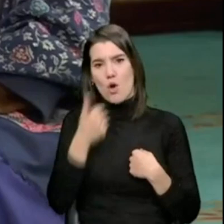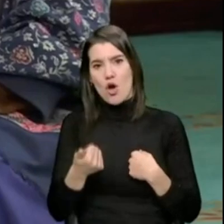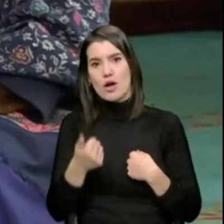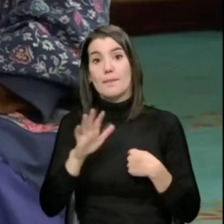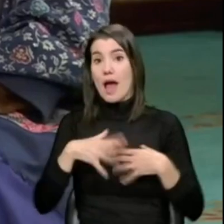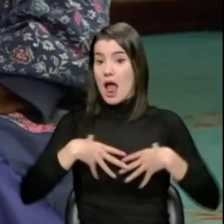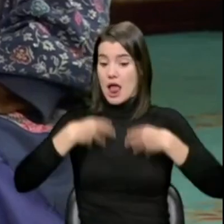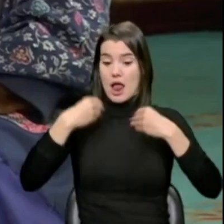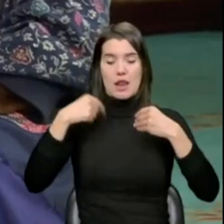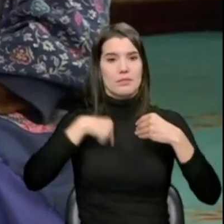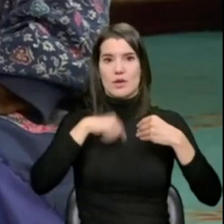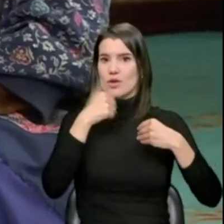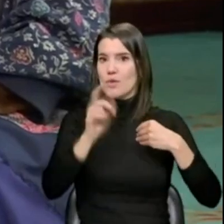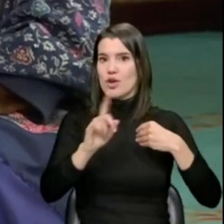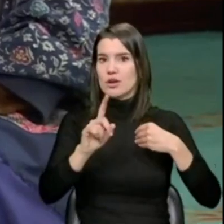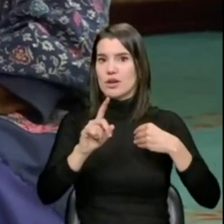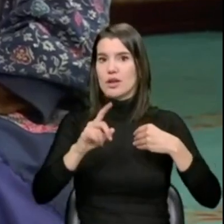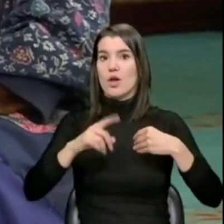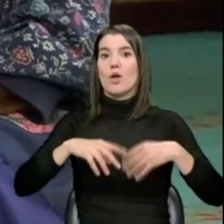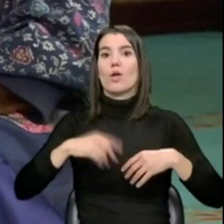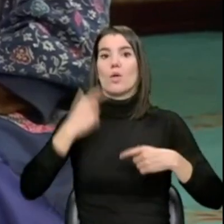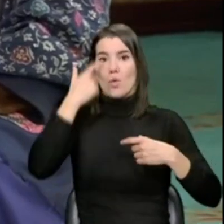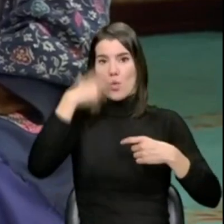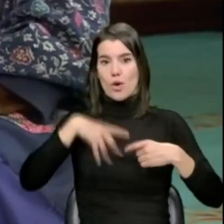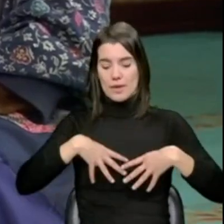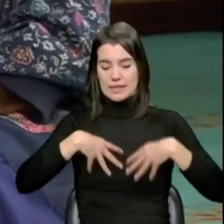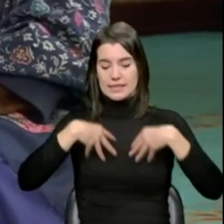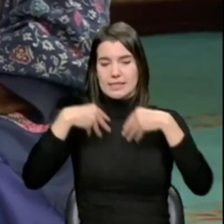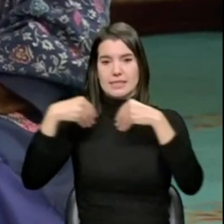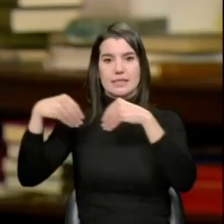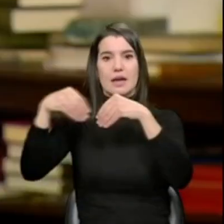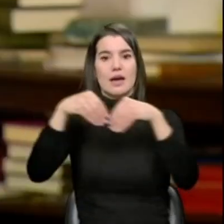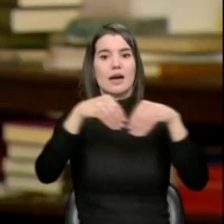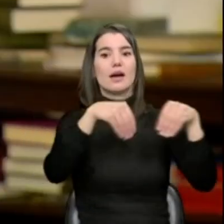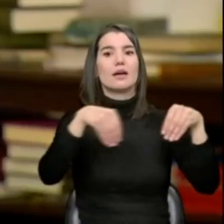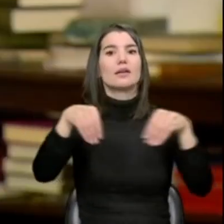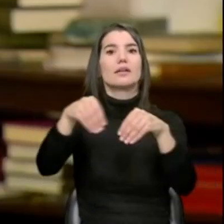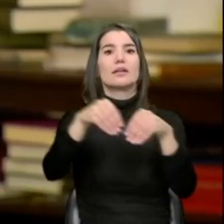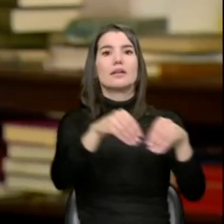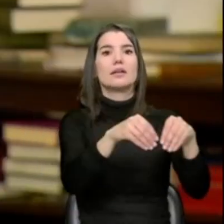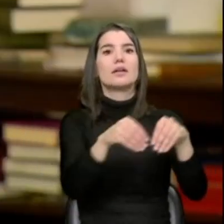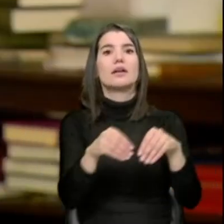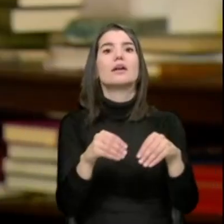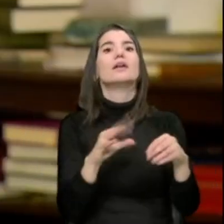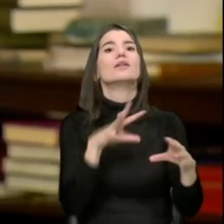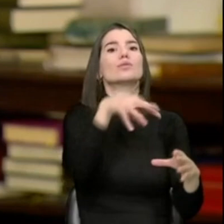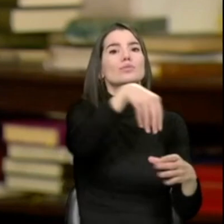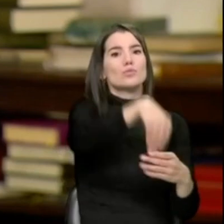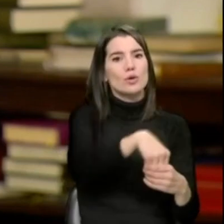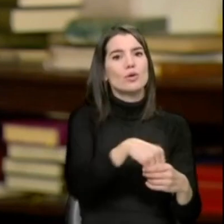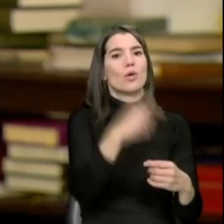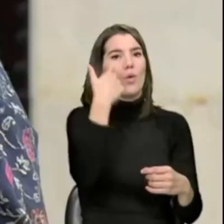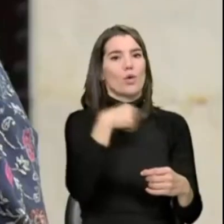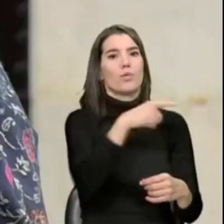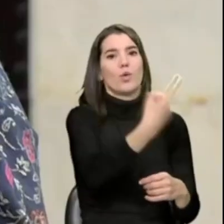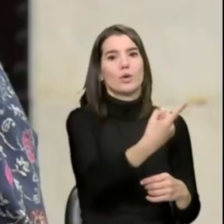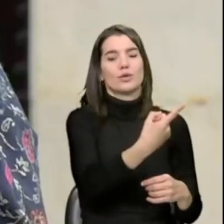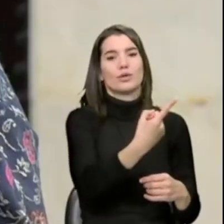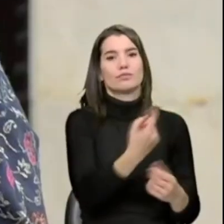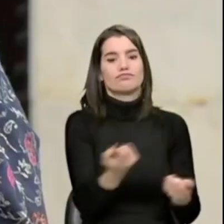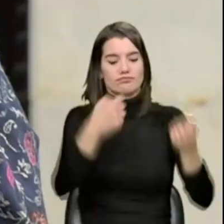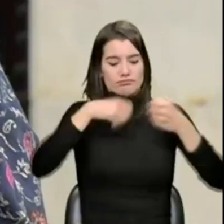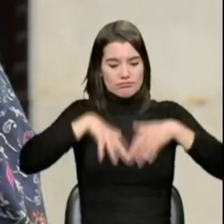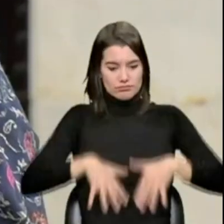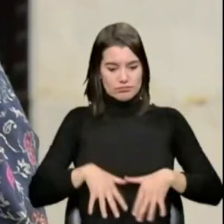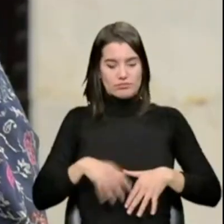espiritual não morre. Ela vai sair do corpo e vai encontrar um outro corpo. E é nessa filosofia,